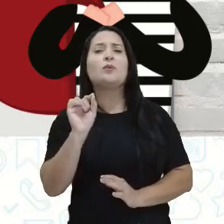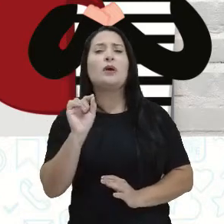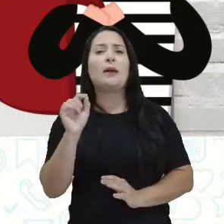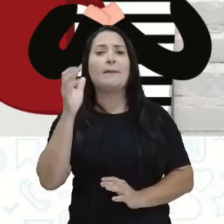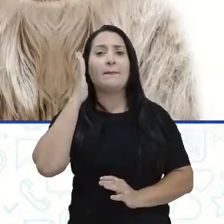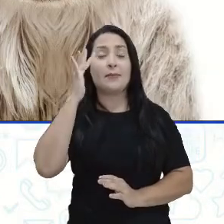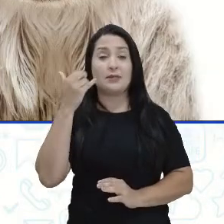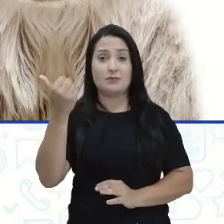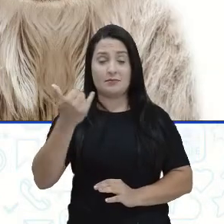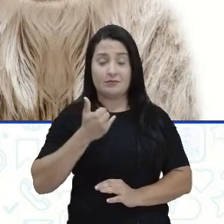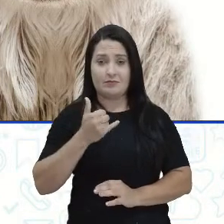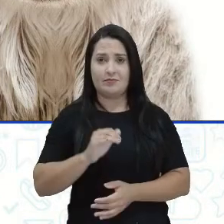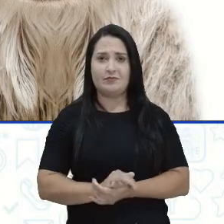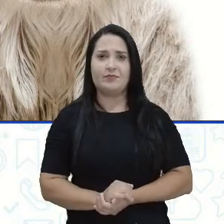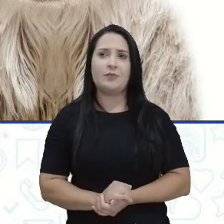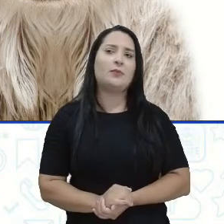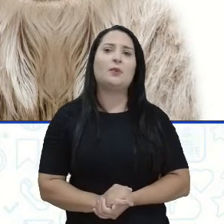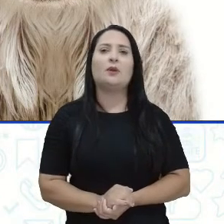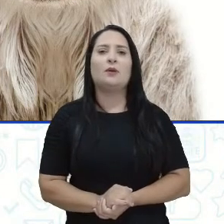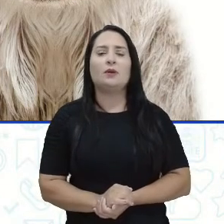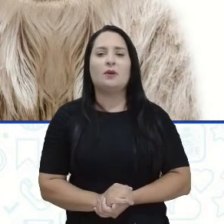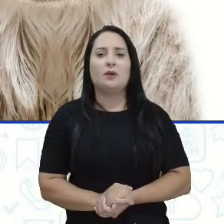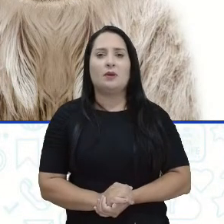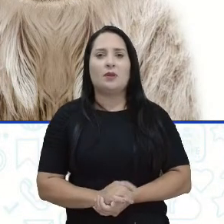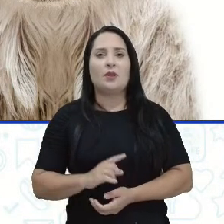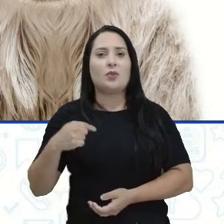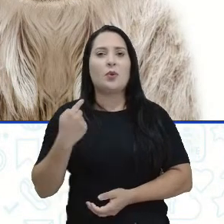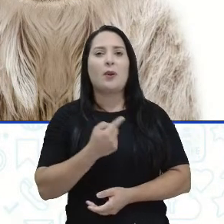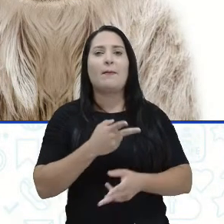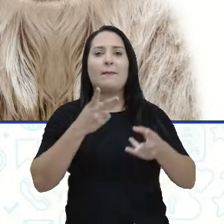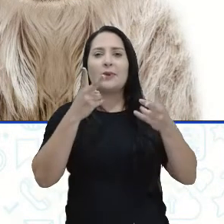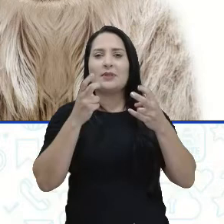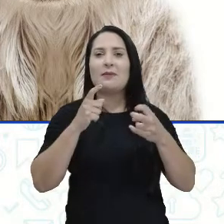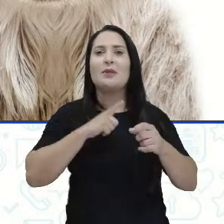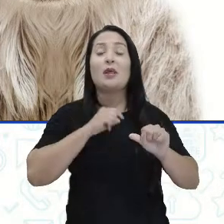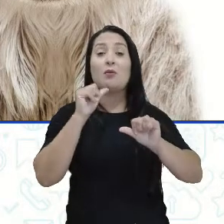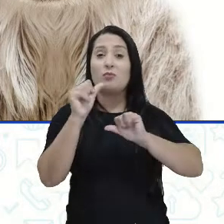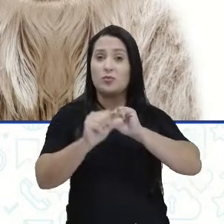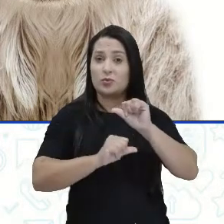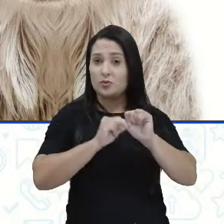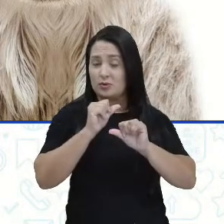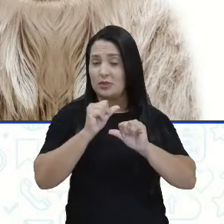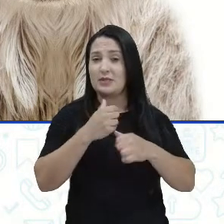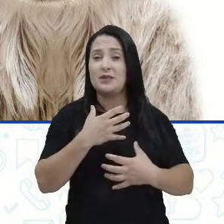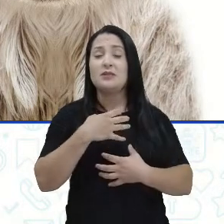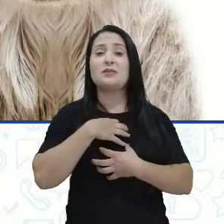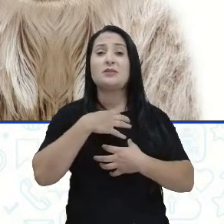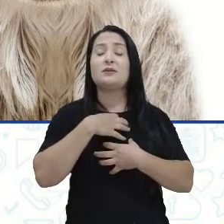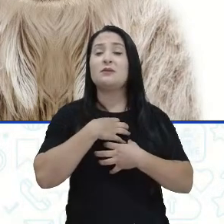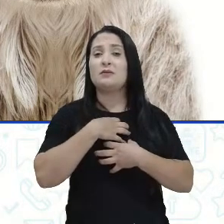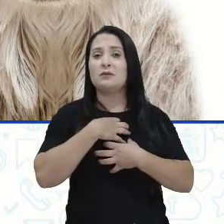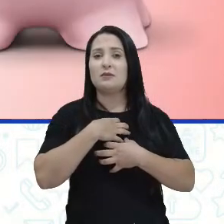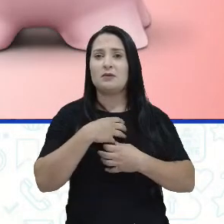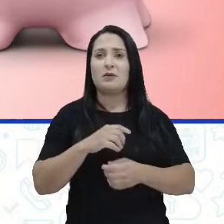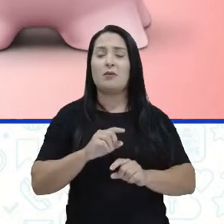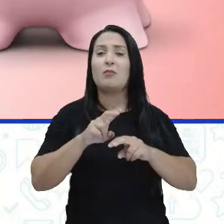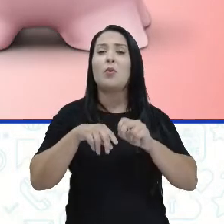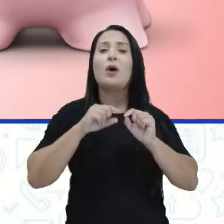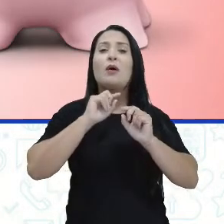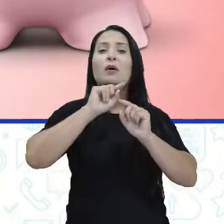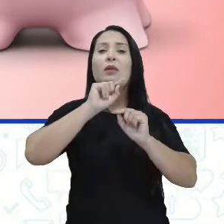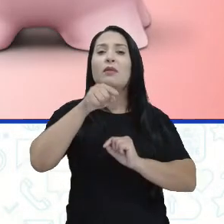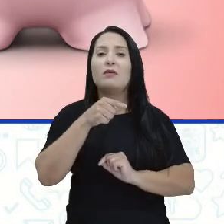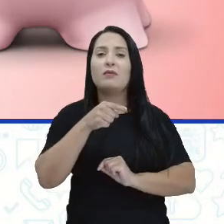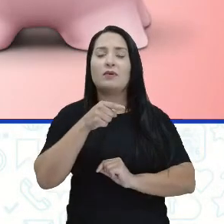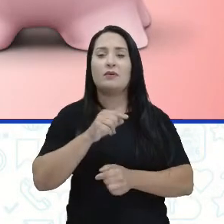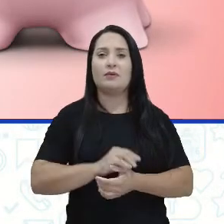tá? Na verdade, a gente percebe que há uma mudança, sim, de sentido. Por quê? Por causa da vírgula.